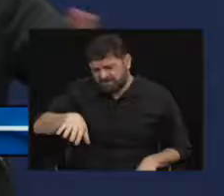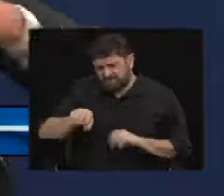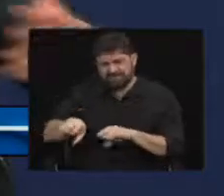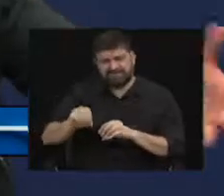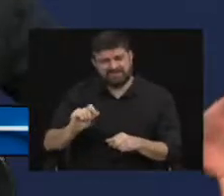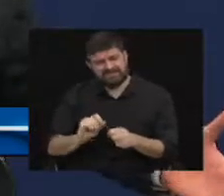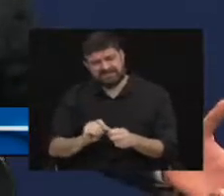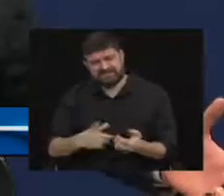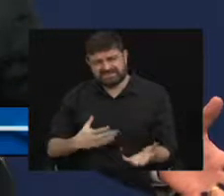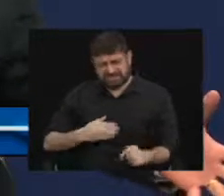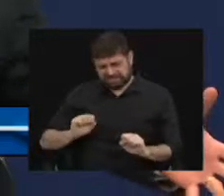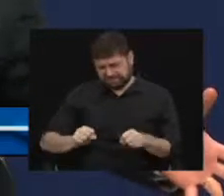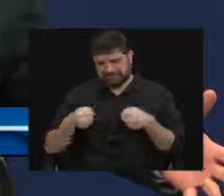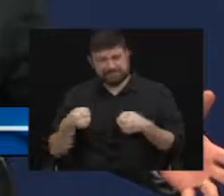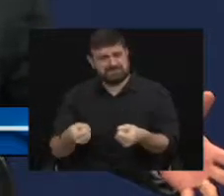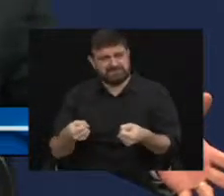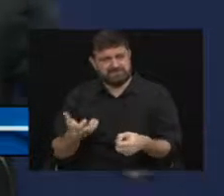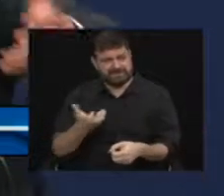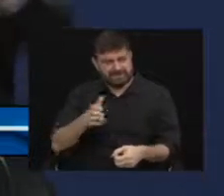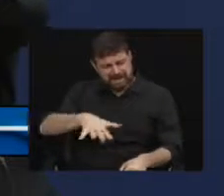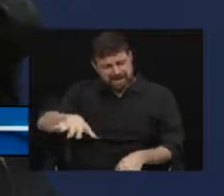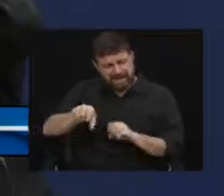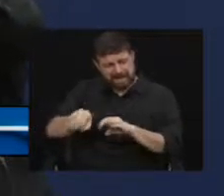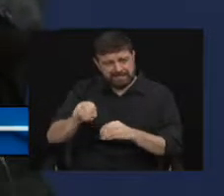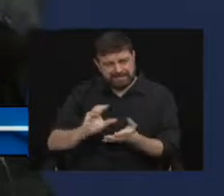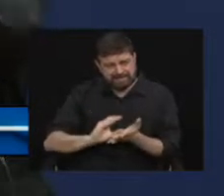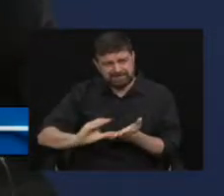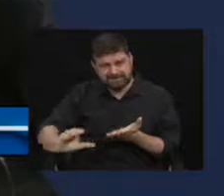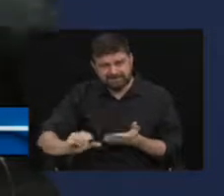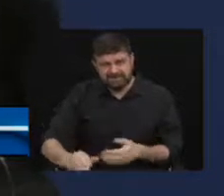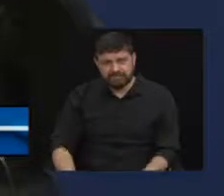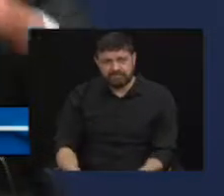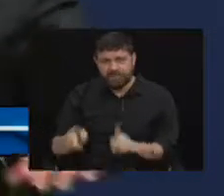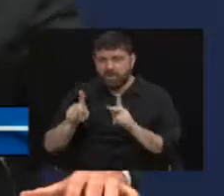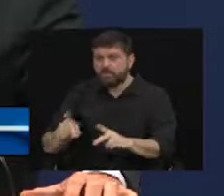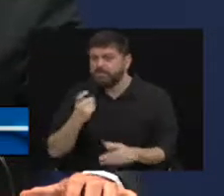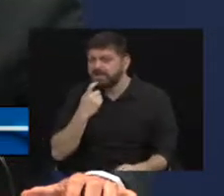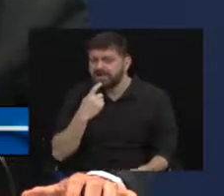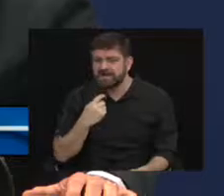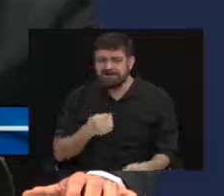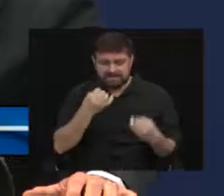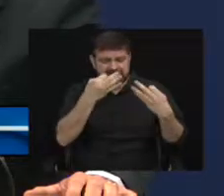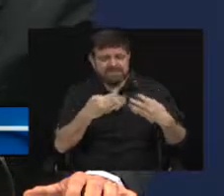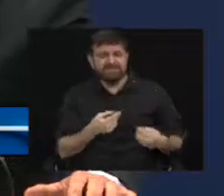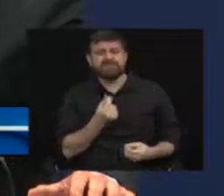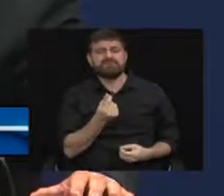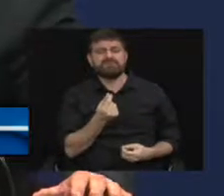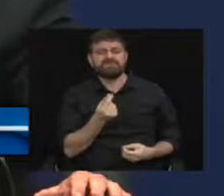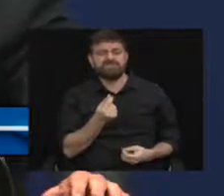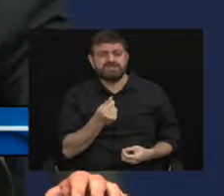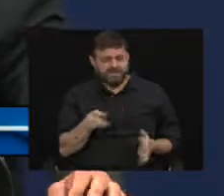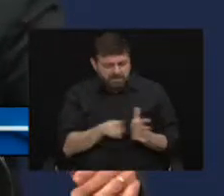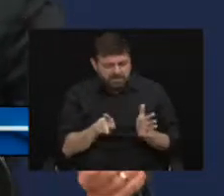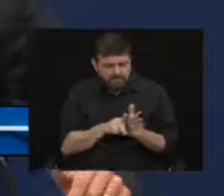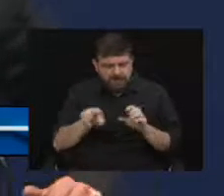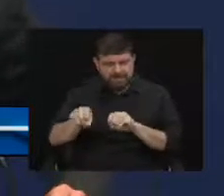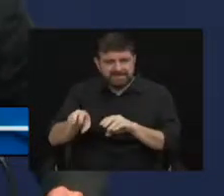Contas? Como que pagaram e onde que estão as palestras? Onde que estão as palestras?